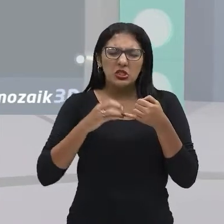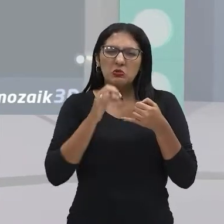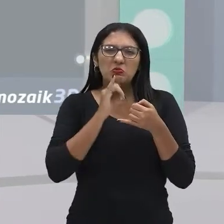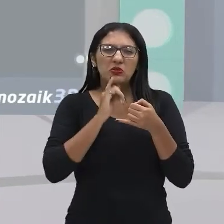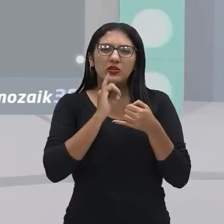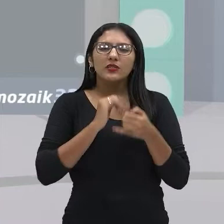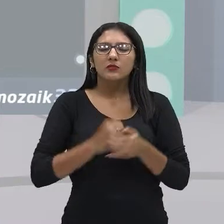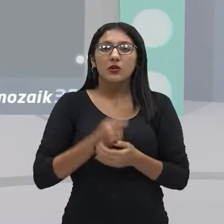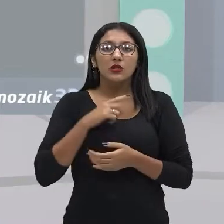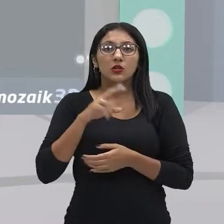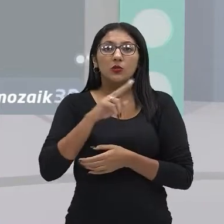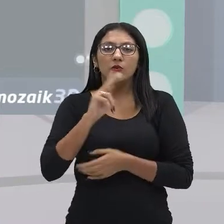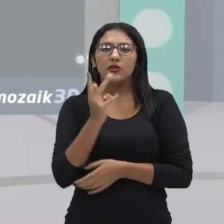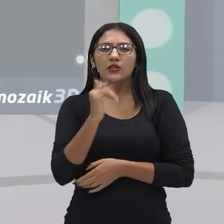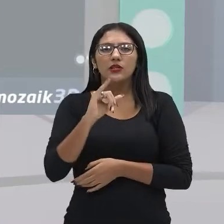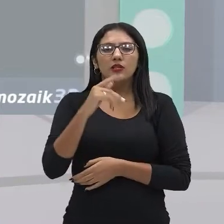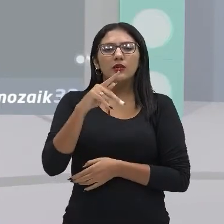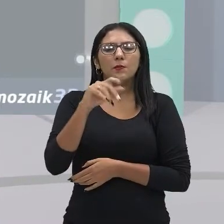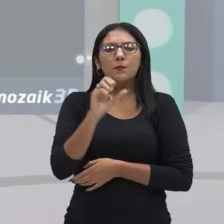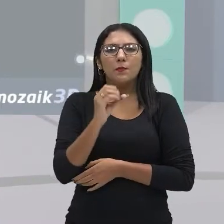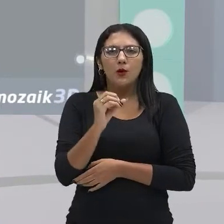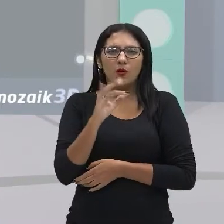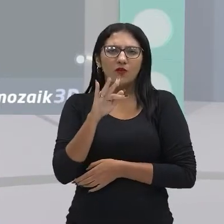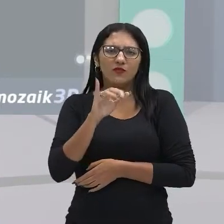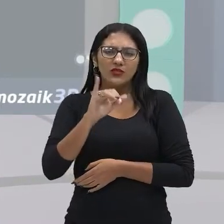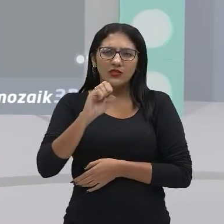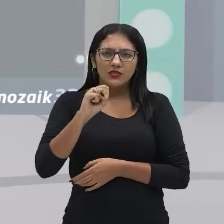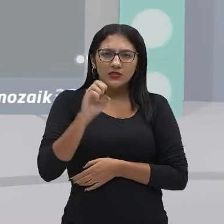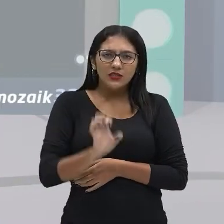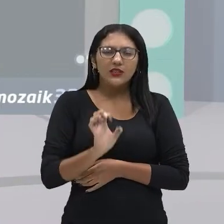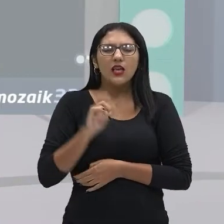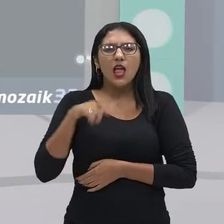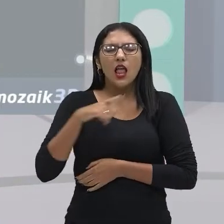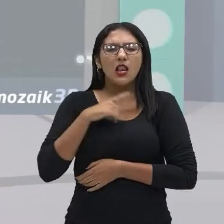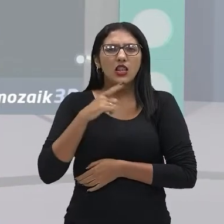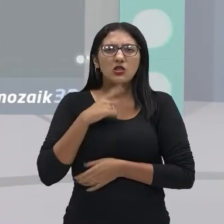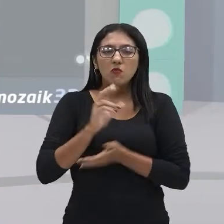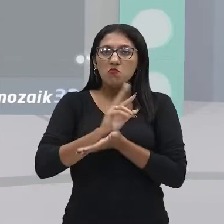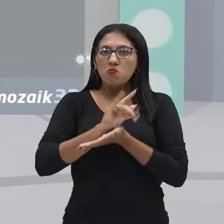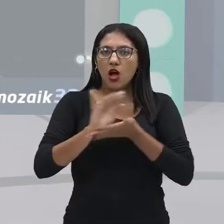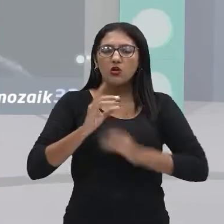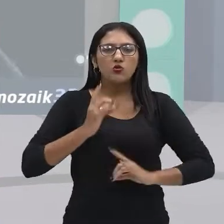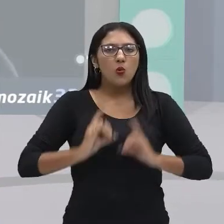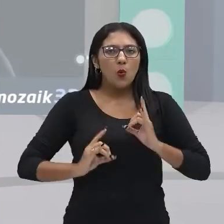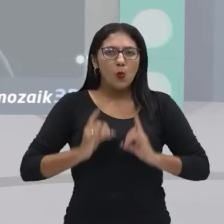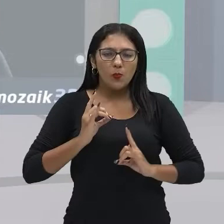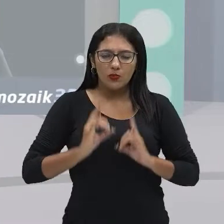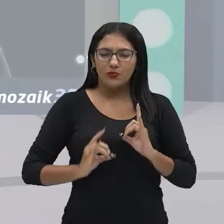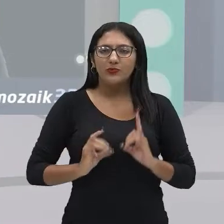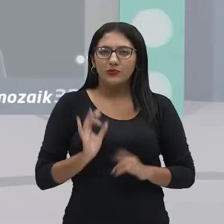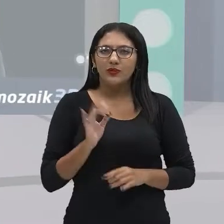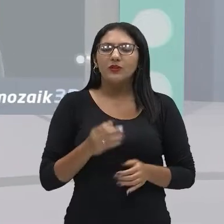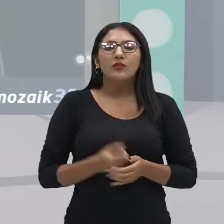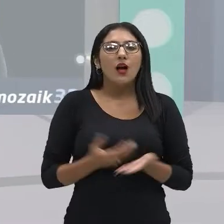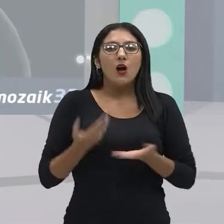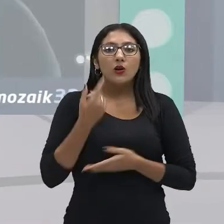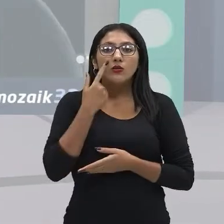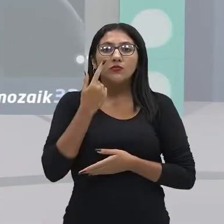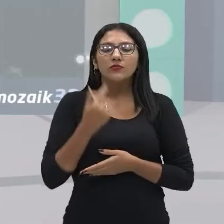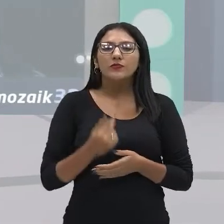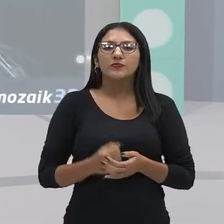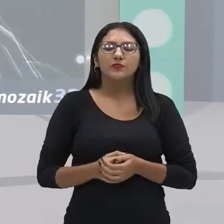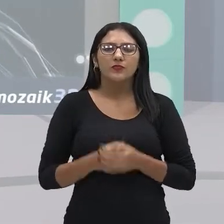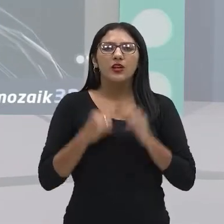de hipófise. A hipófise, ela produz vários hormônios. Então, vamos continuar aqui. Aqui, gente,